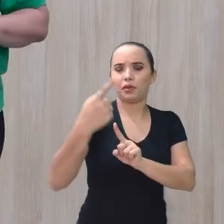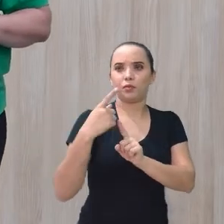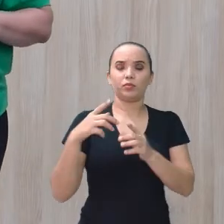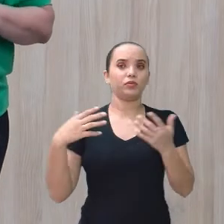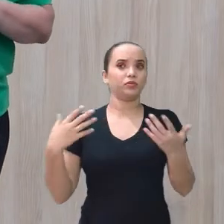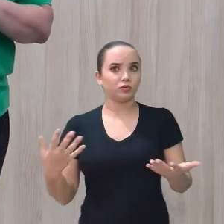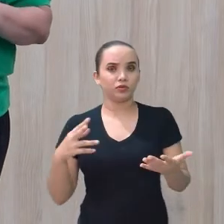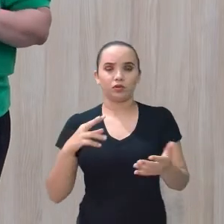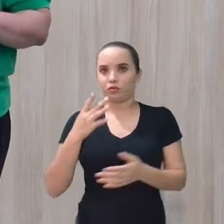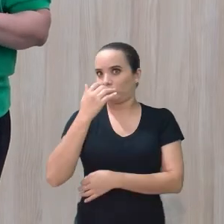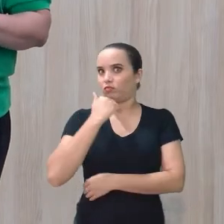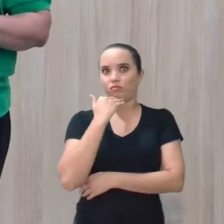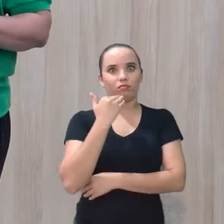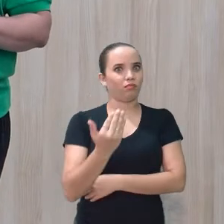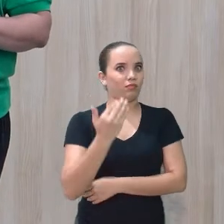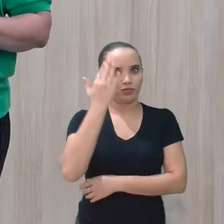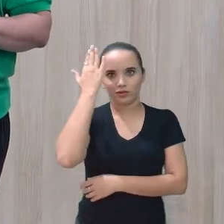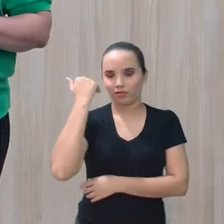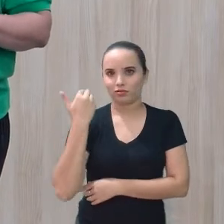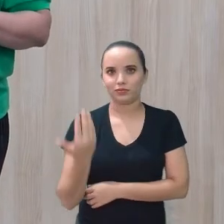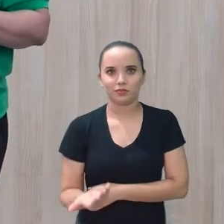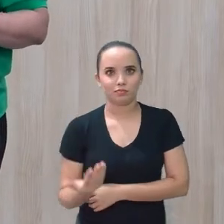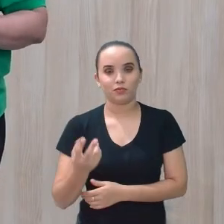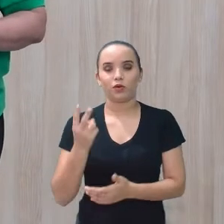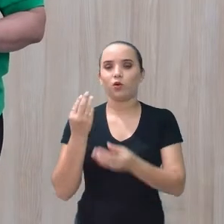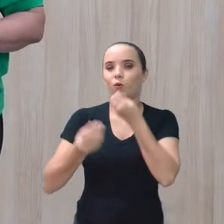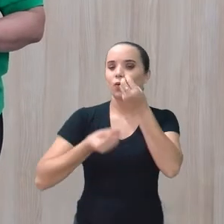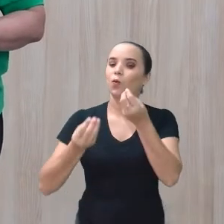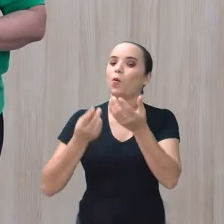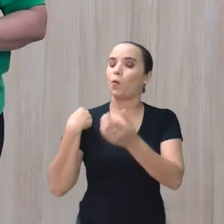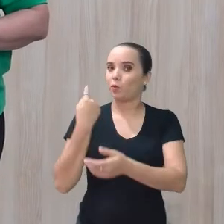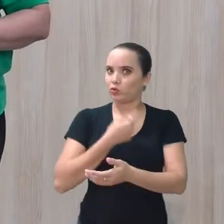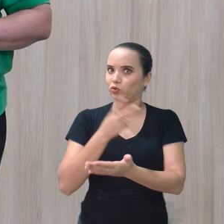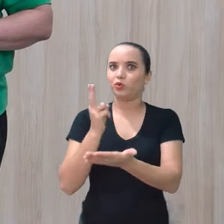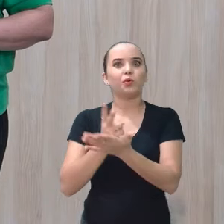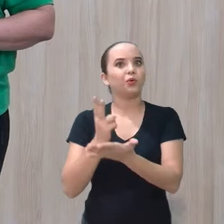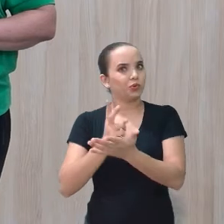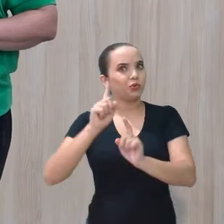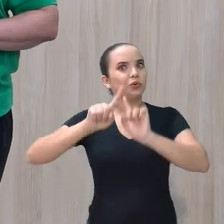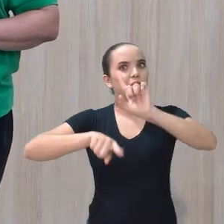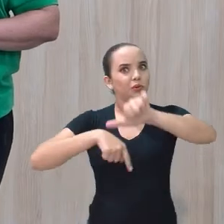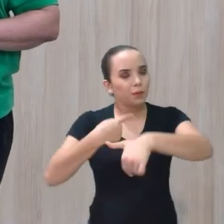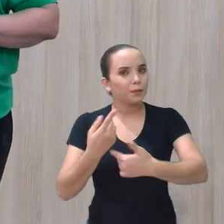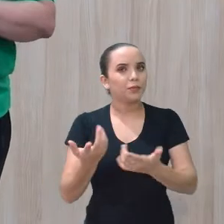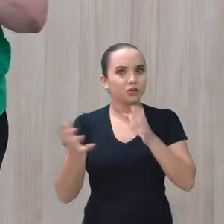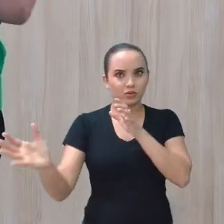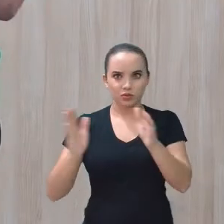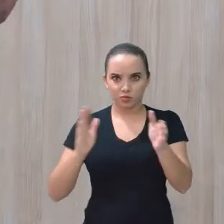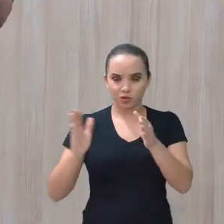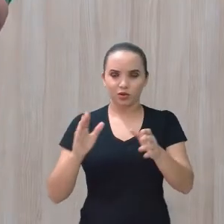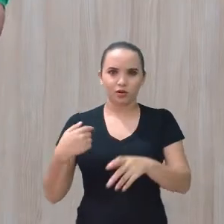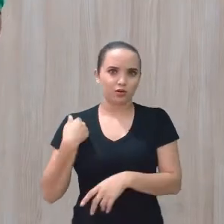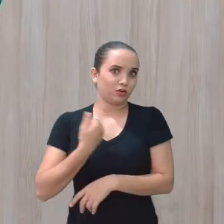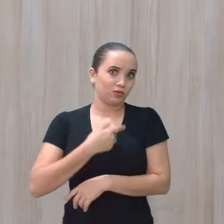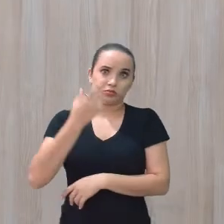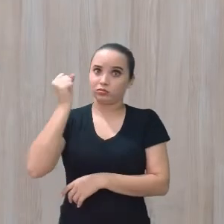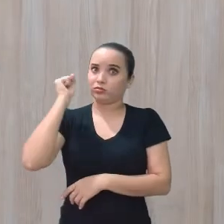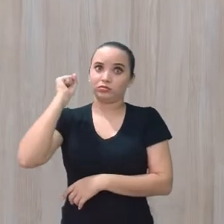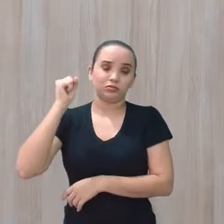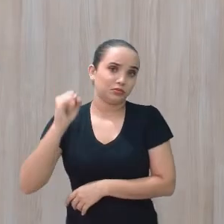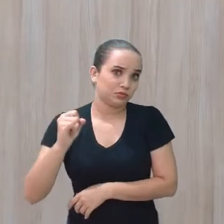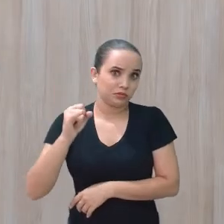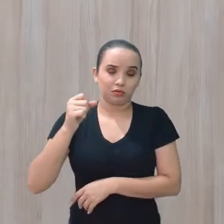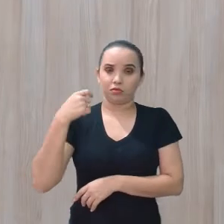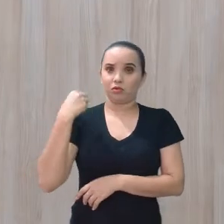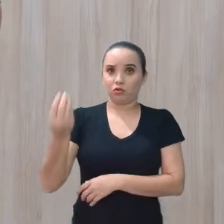sabia como íamos proceder depois da quarentena, não é? Nós não sabíamos nem se